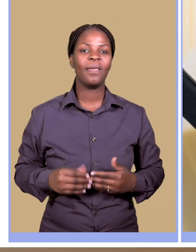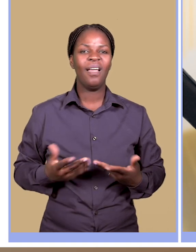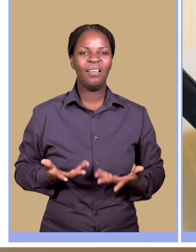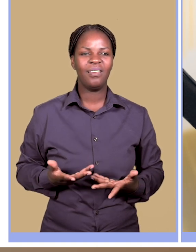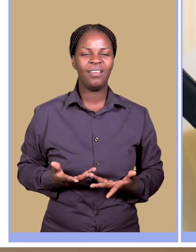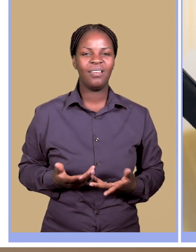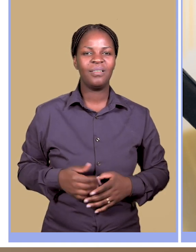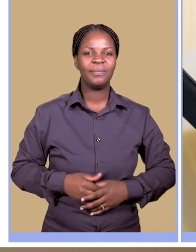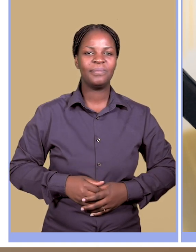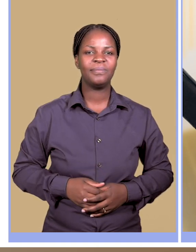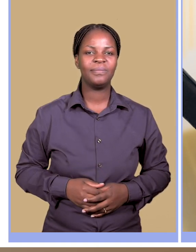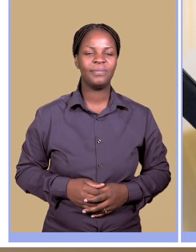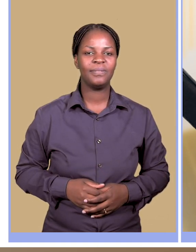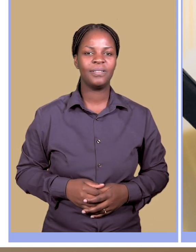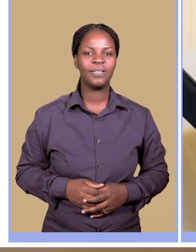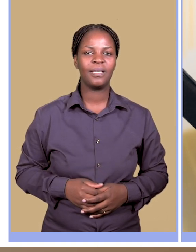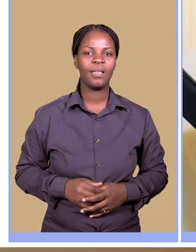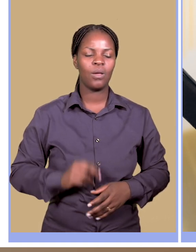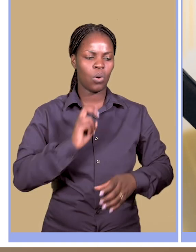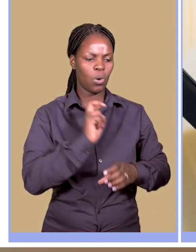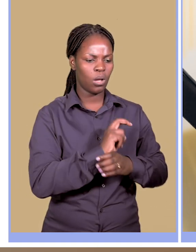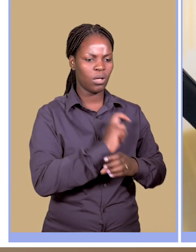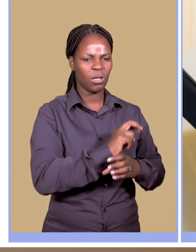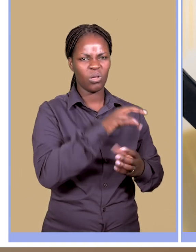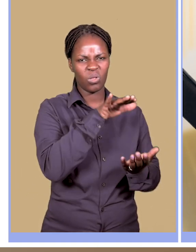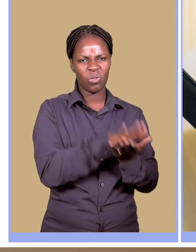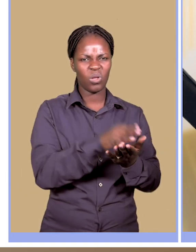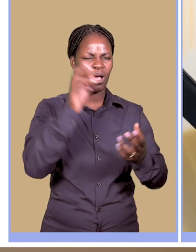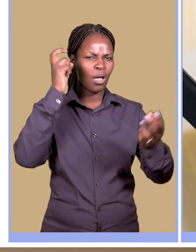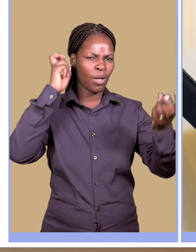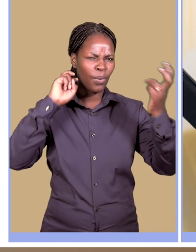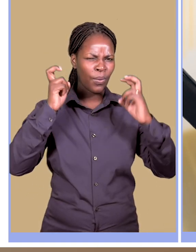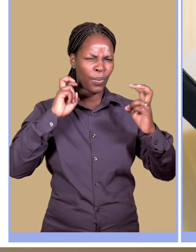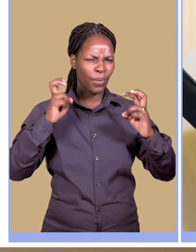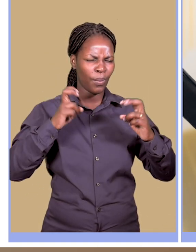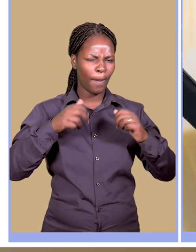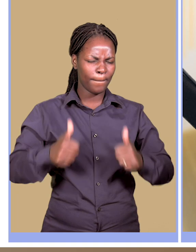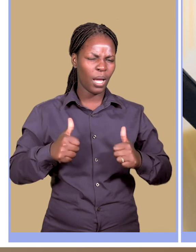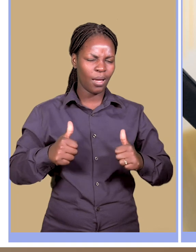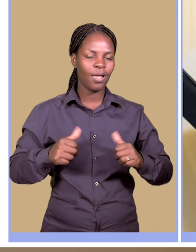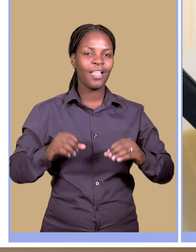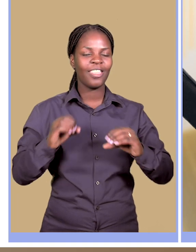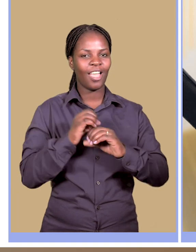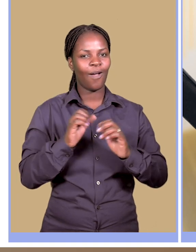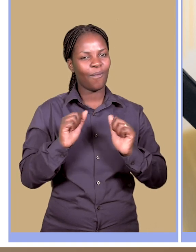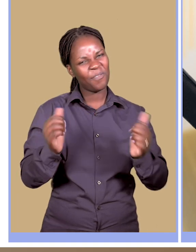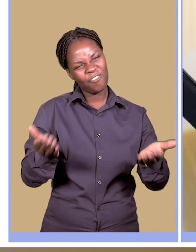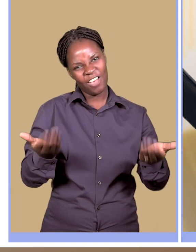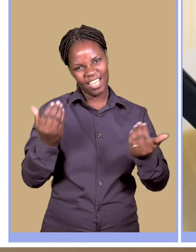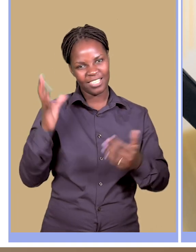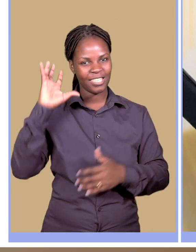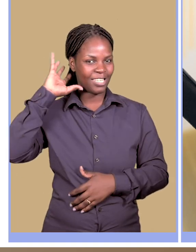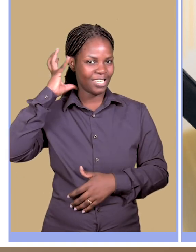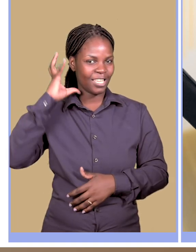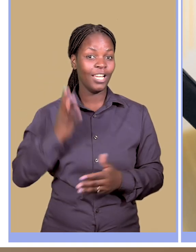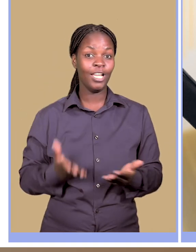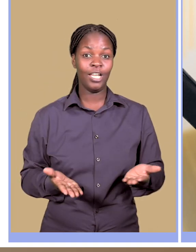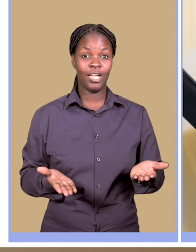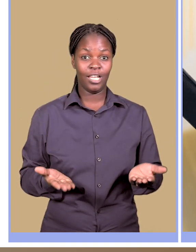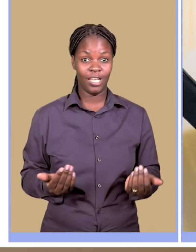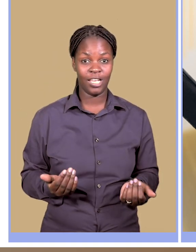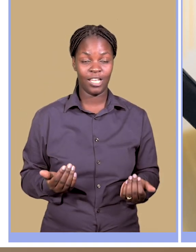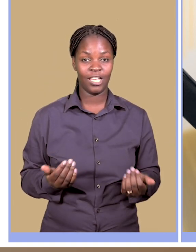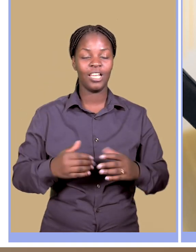pequenas, portanto não precisa necessariamente estar num lugar com energia, então há esta facilidade, portanto, que as rádios